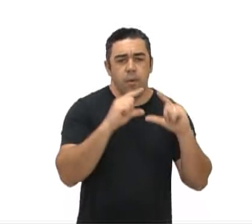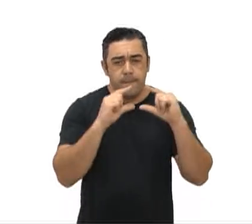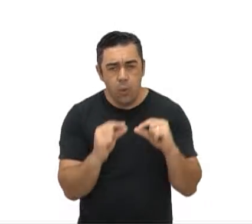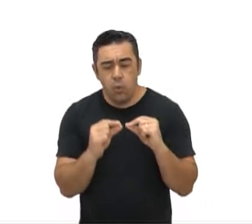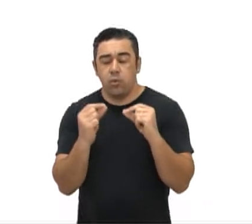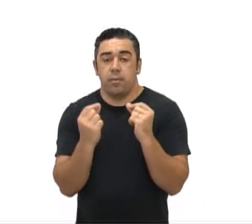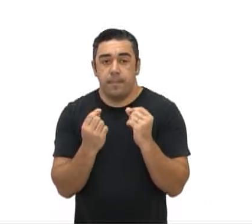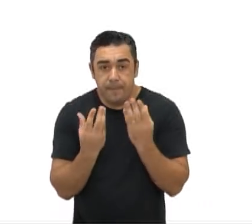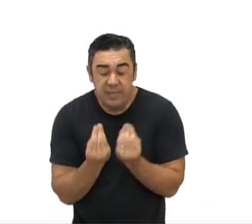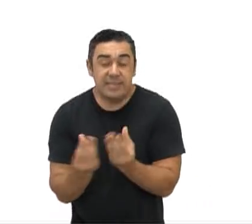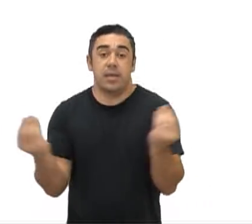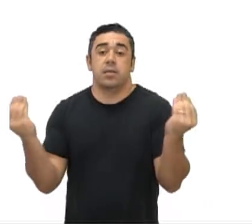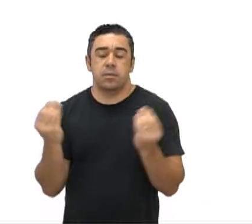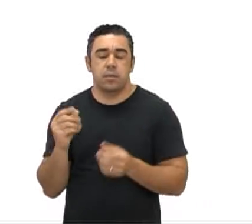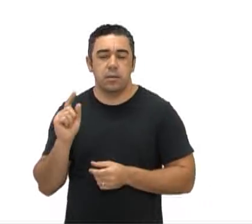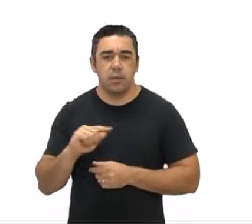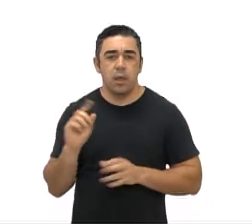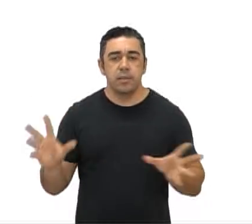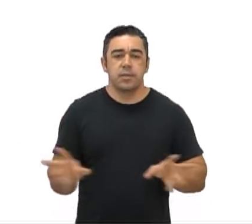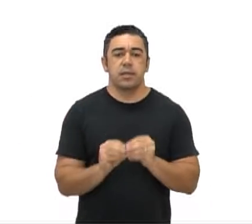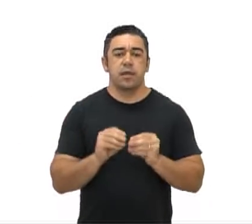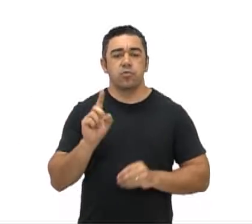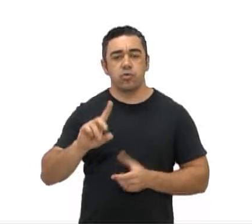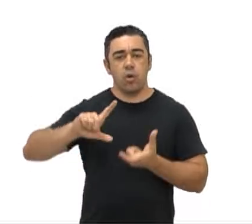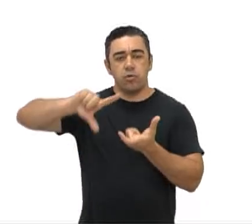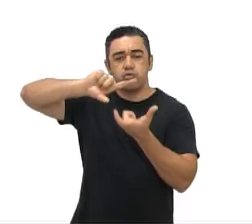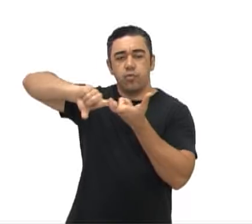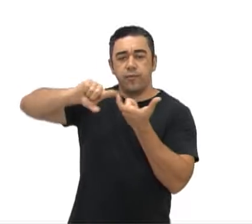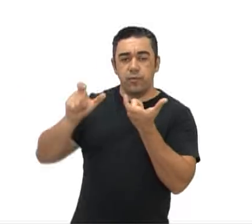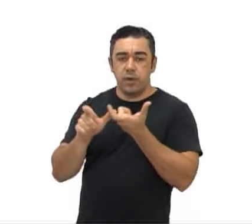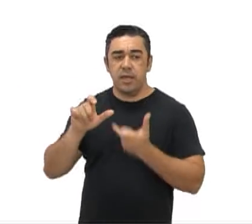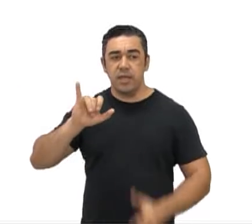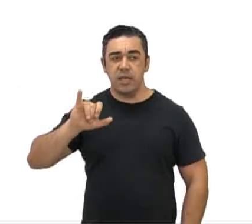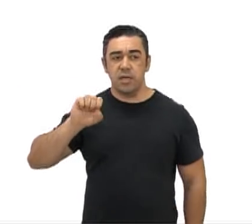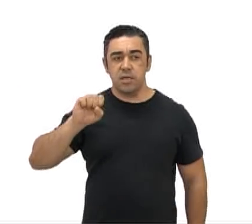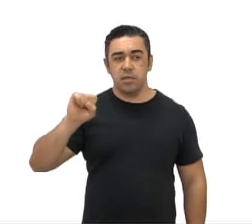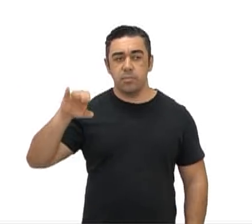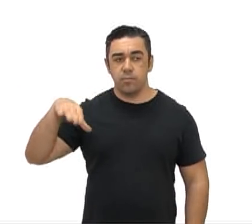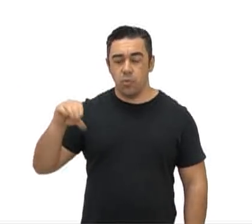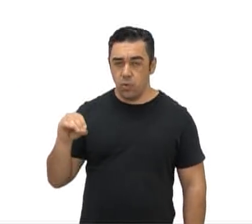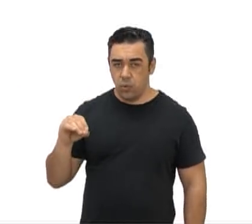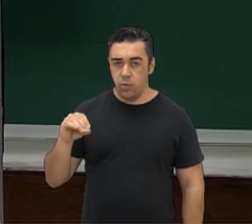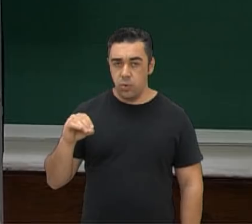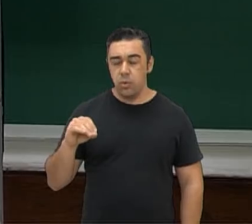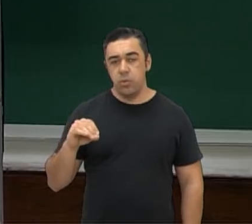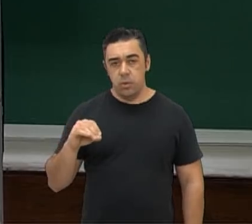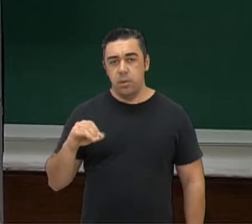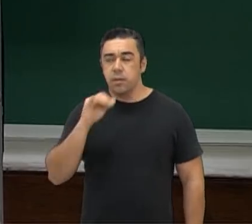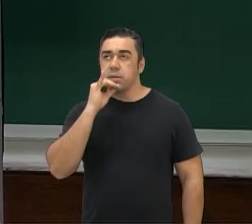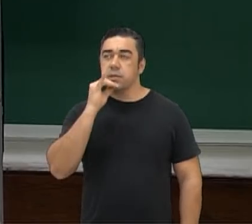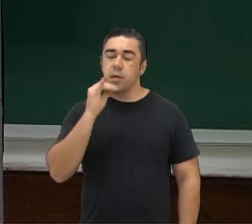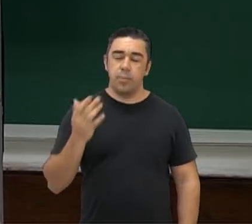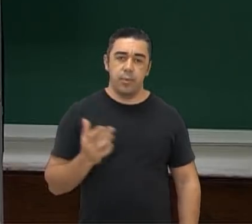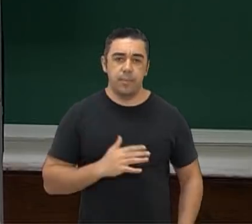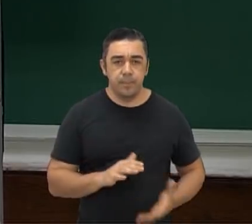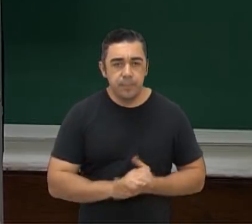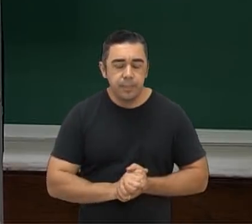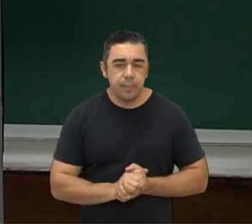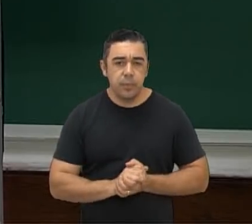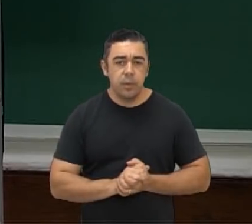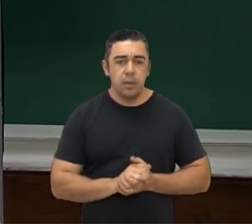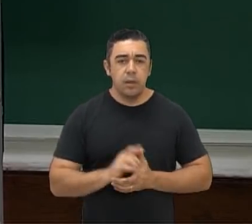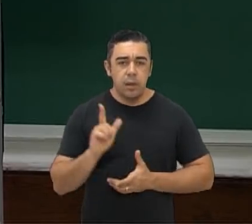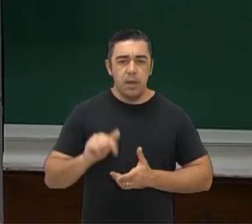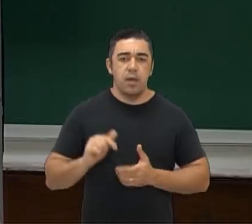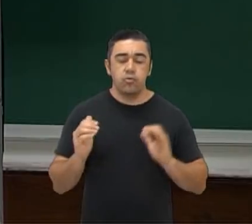o superlativo absoluto sintético é formado com sufixos. Íssimo, por exemplo. Né? Se eu quiser dizer, por exemplo, num